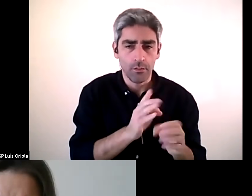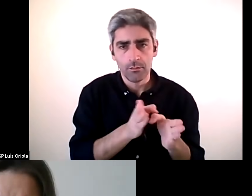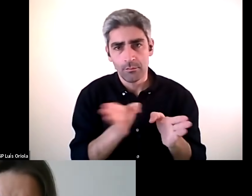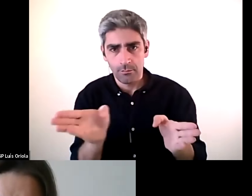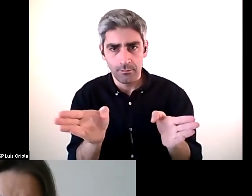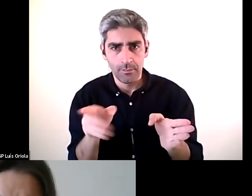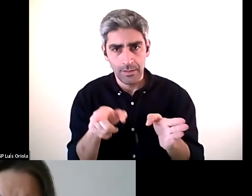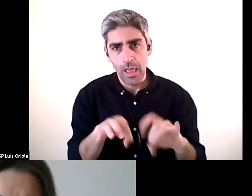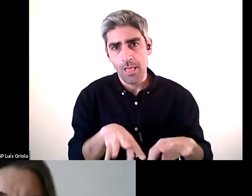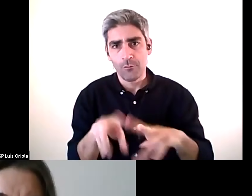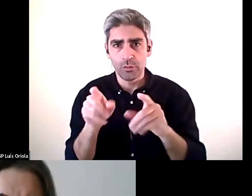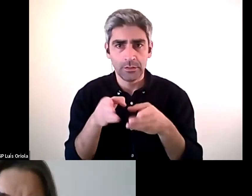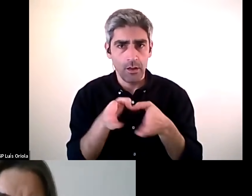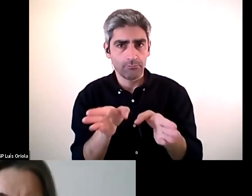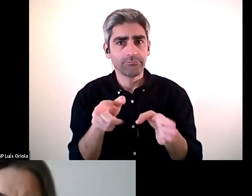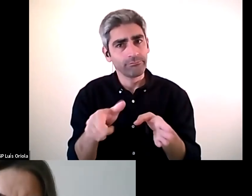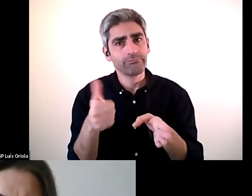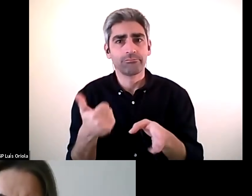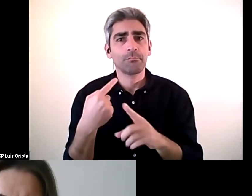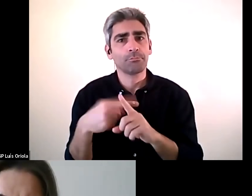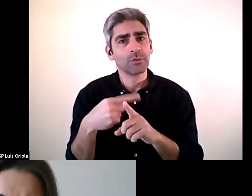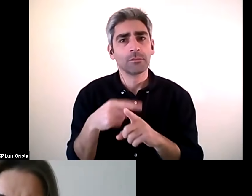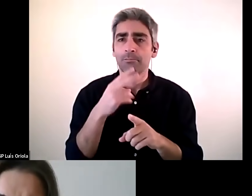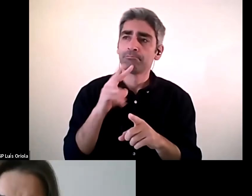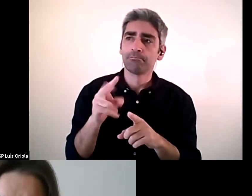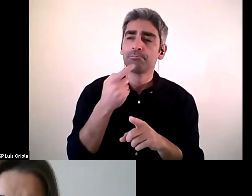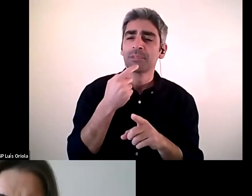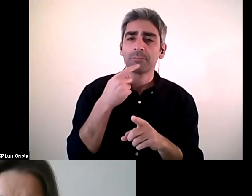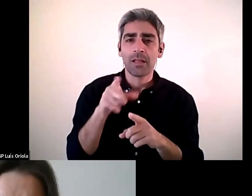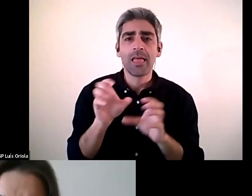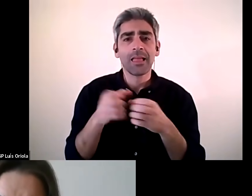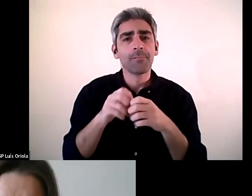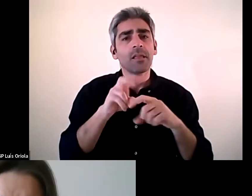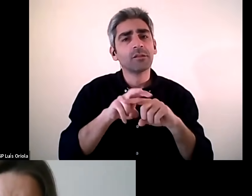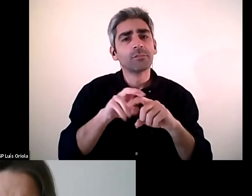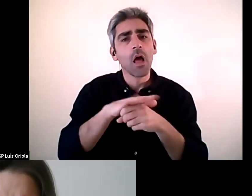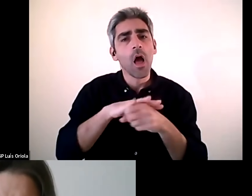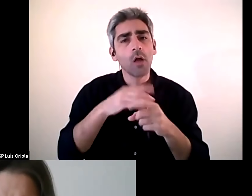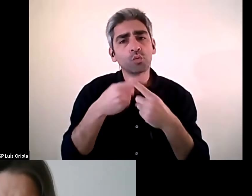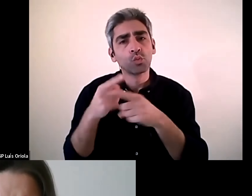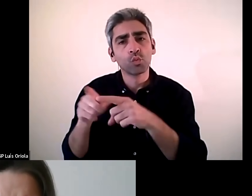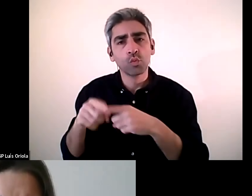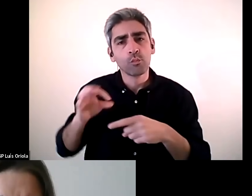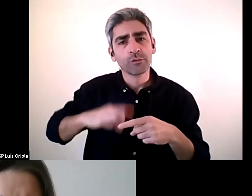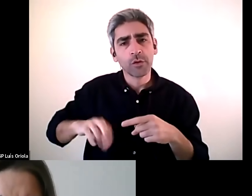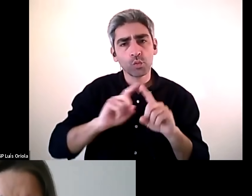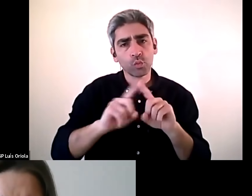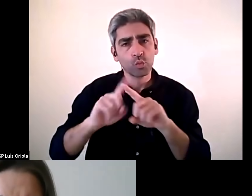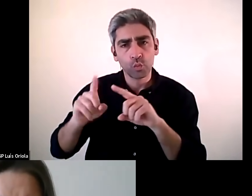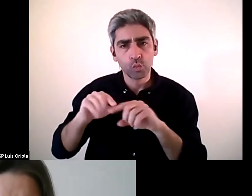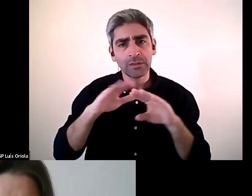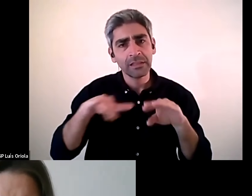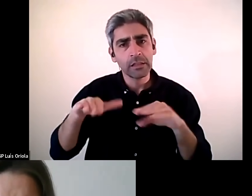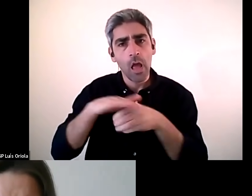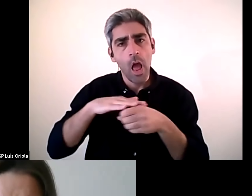faz com que possamos perceber que as equipas multidisciplinares e que o contributo de vários profissionais e de várias ciências faz